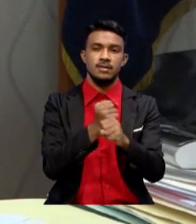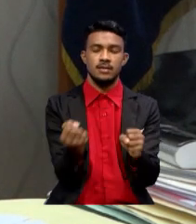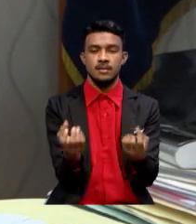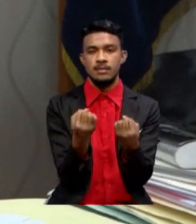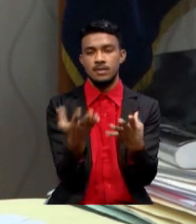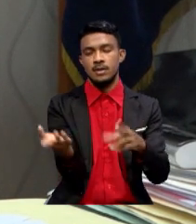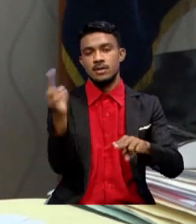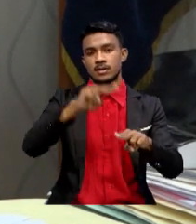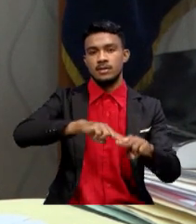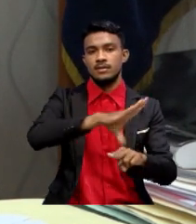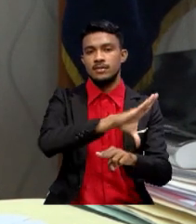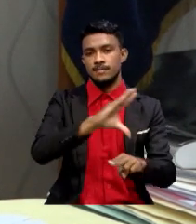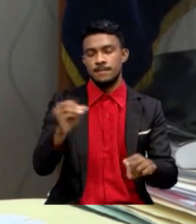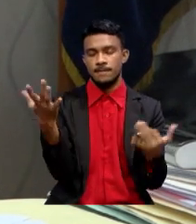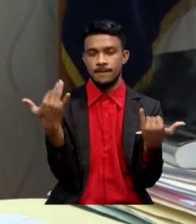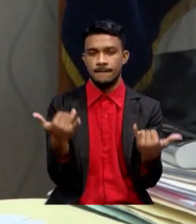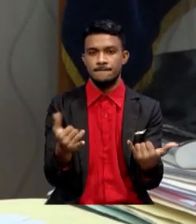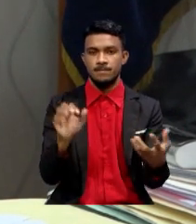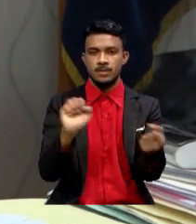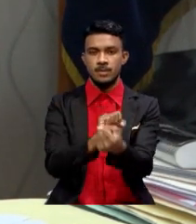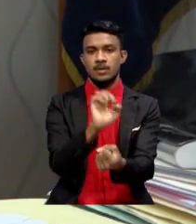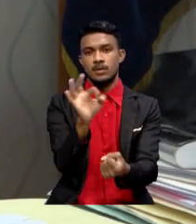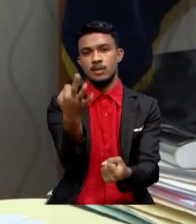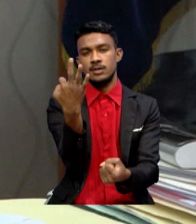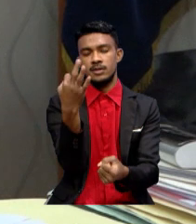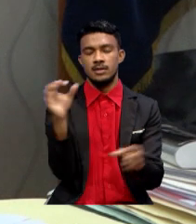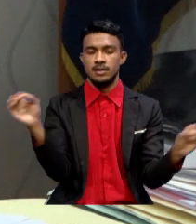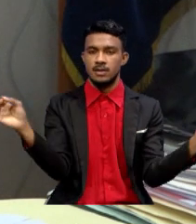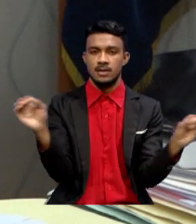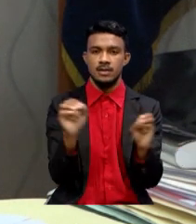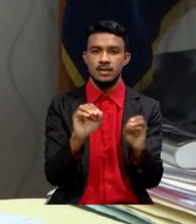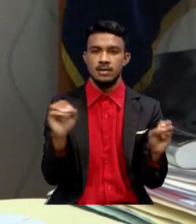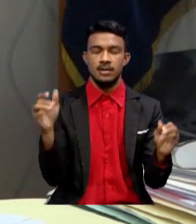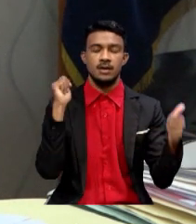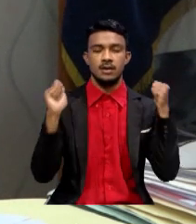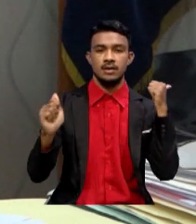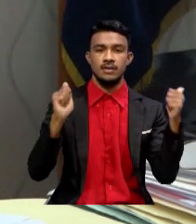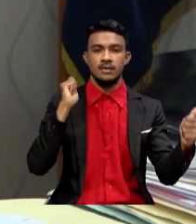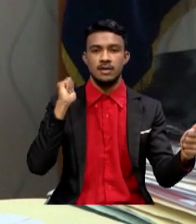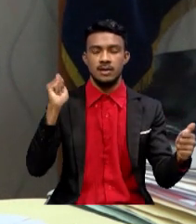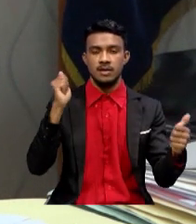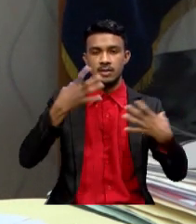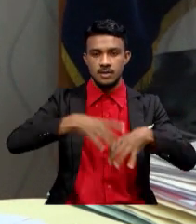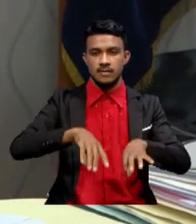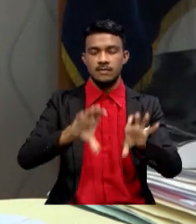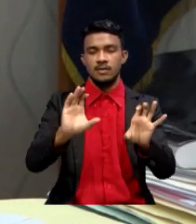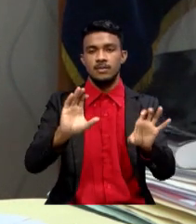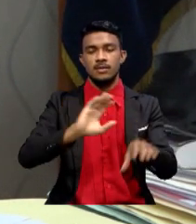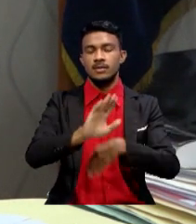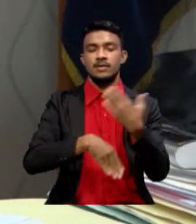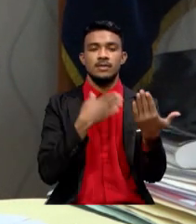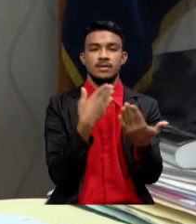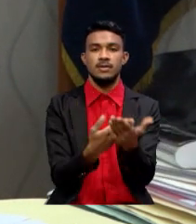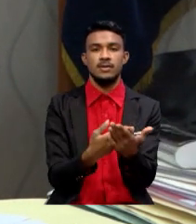agora, Covid, mas lá saída, atividades de negócio começam a funcionar normal,